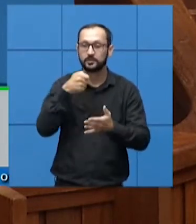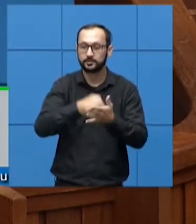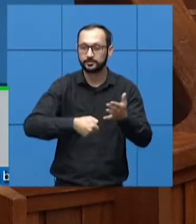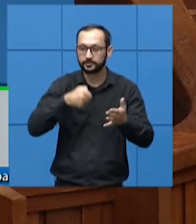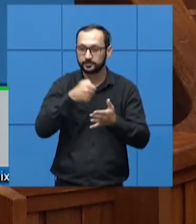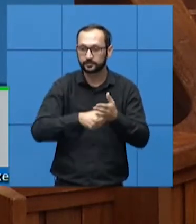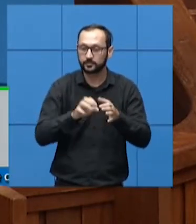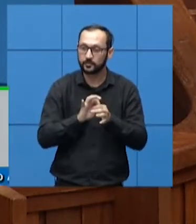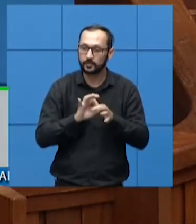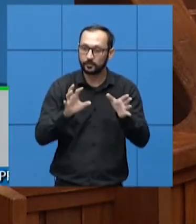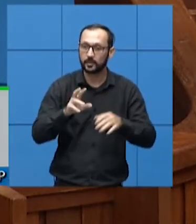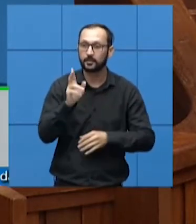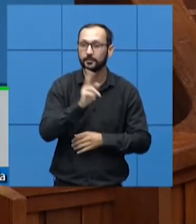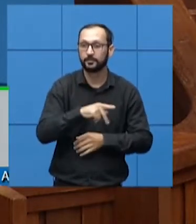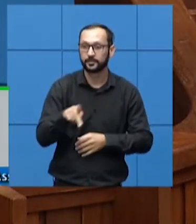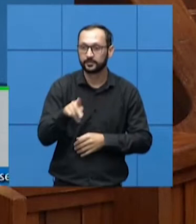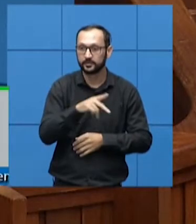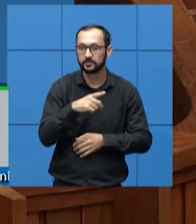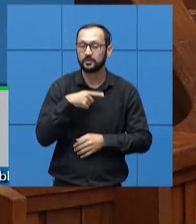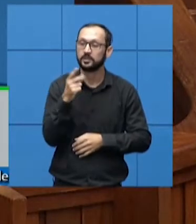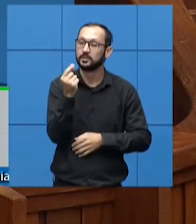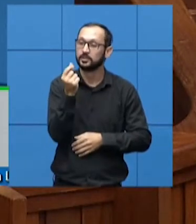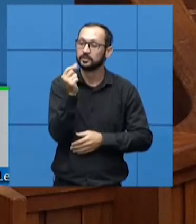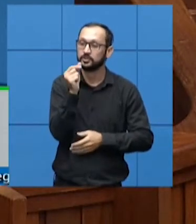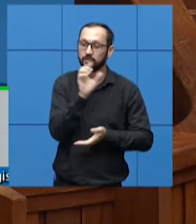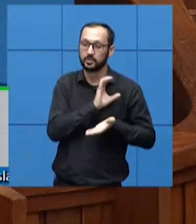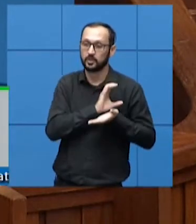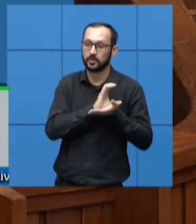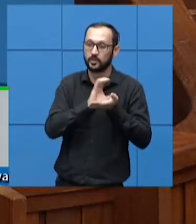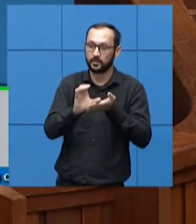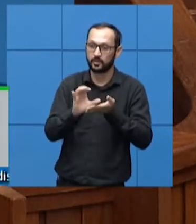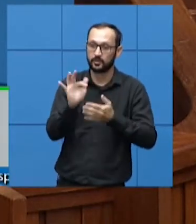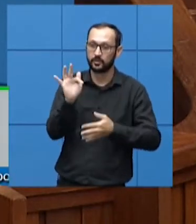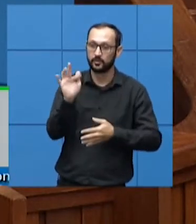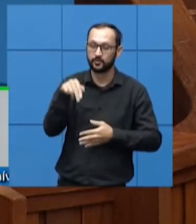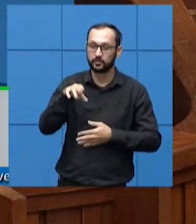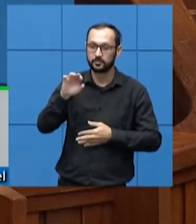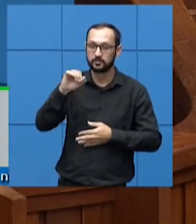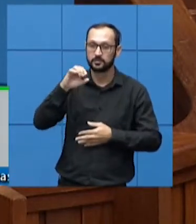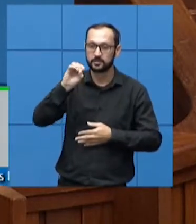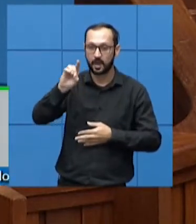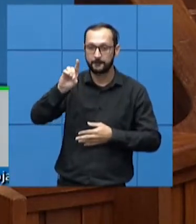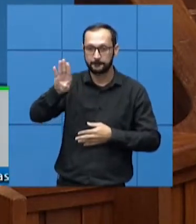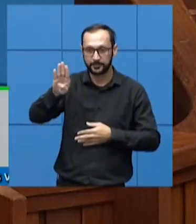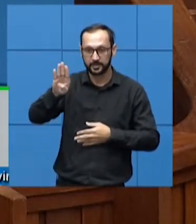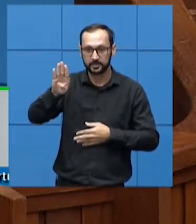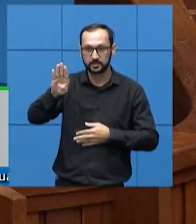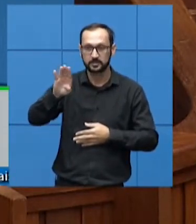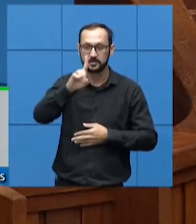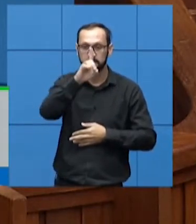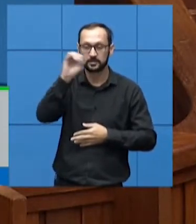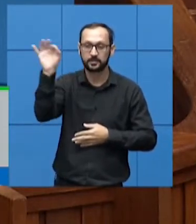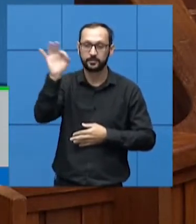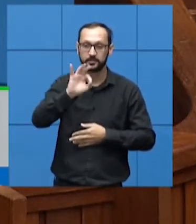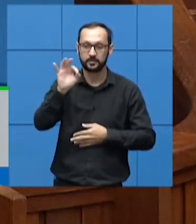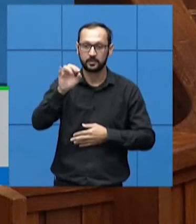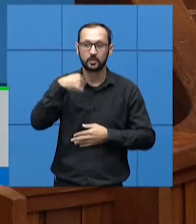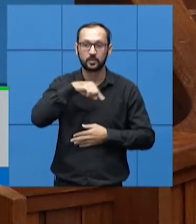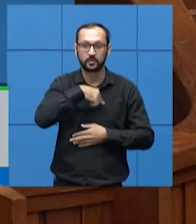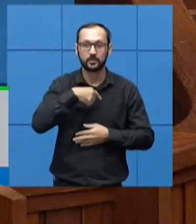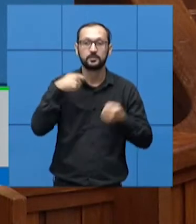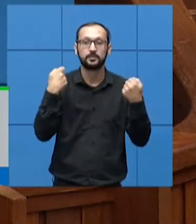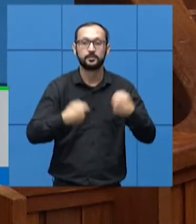a cedência de professores e o repasse dos recursos financeiros do Fundo Fundeb 100%. É o que